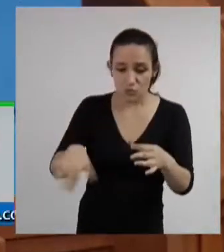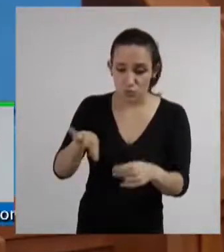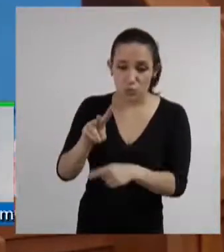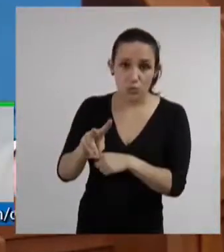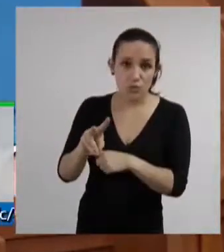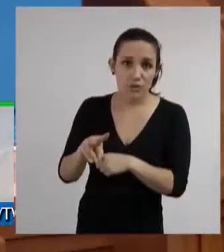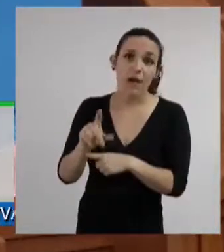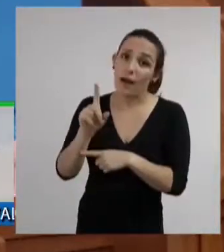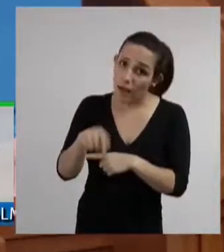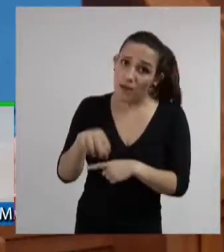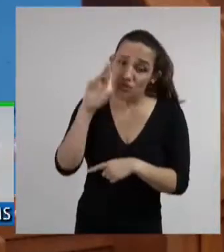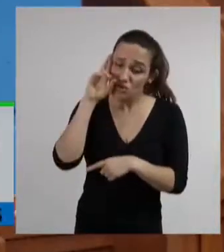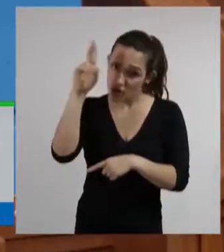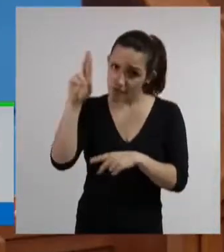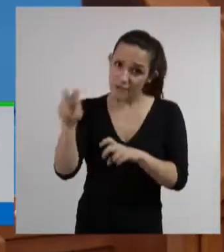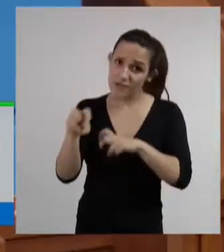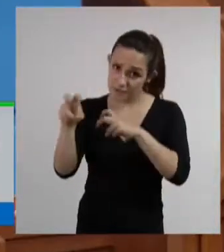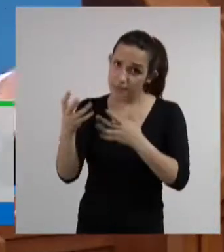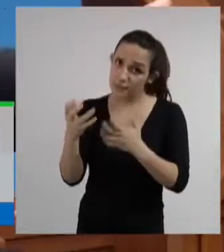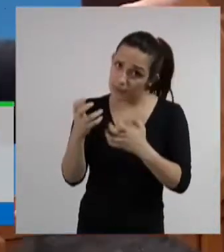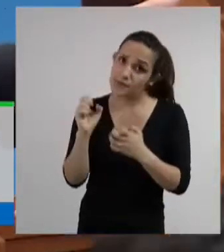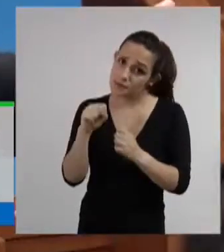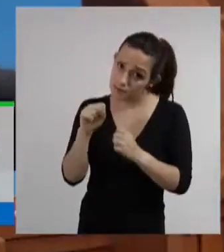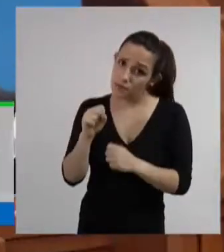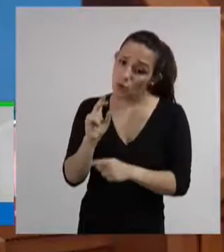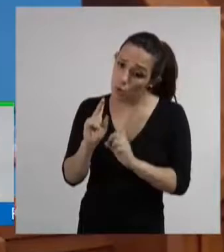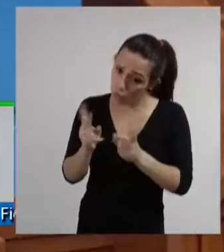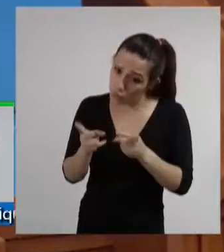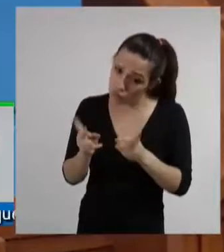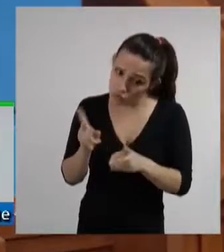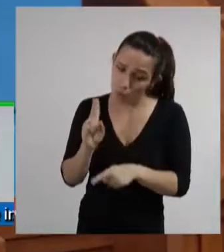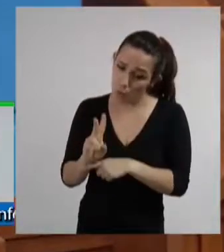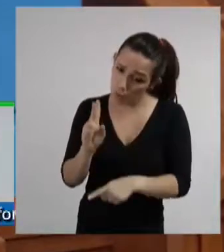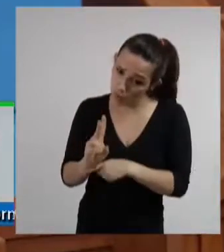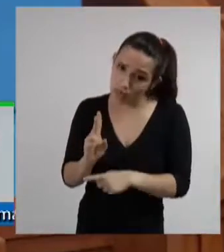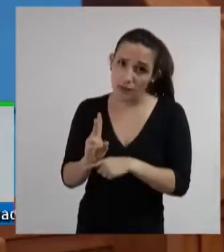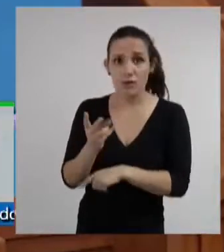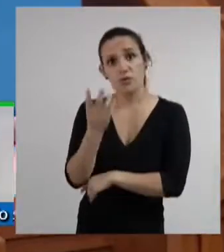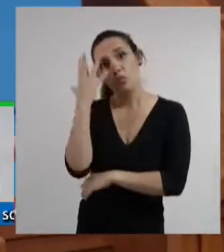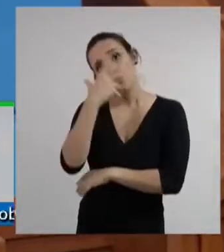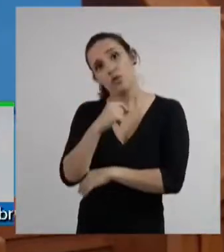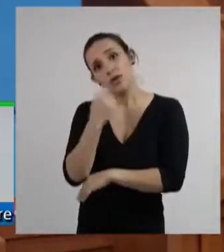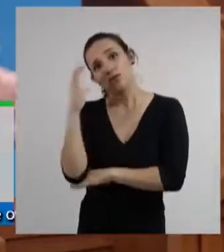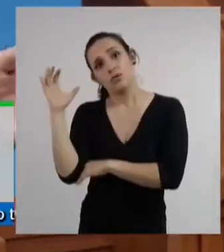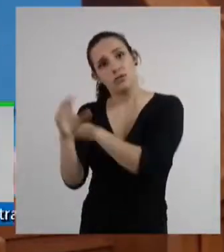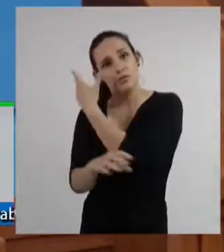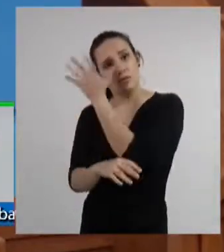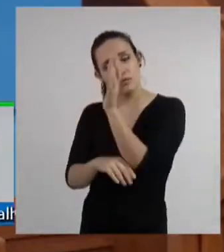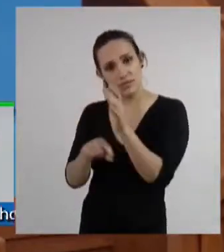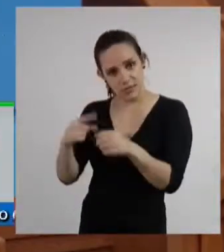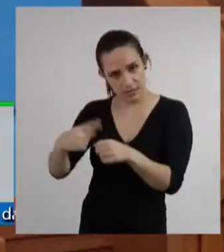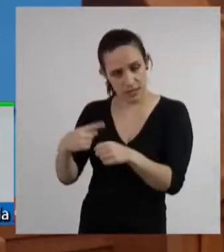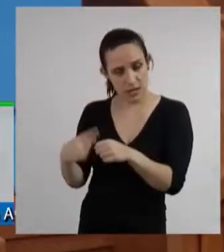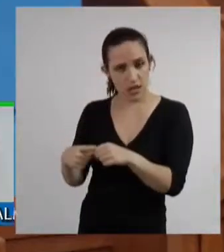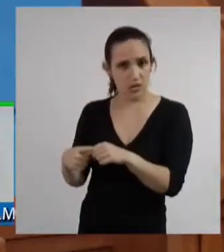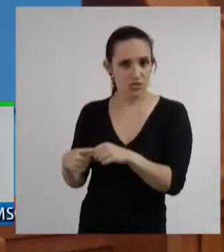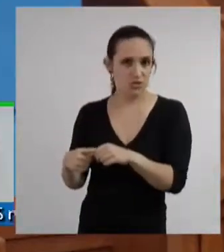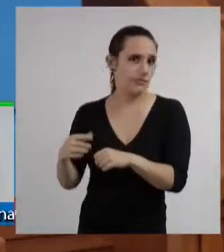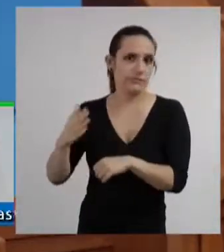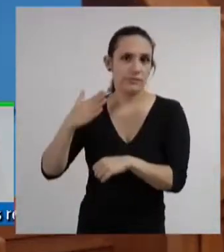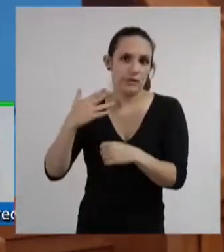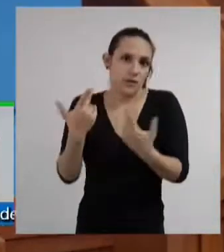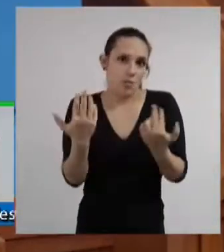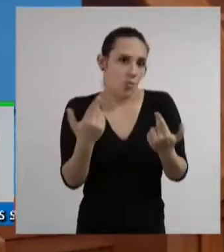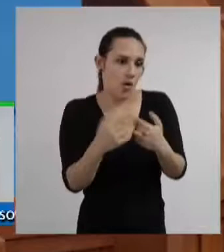natural são os produtores rurais, assim como o Pantanal é preservado há mais de séculos